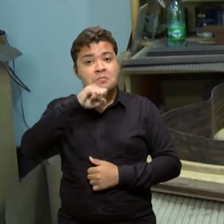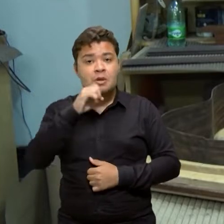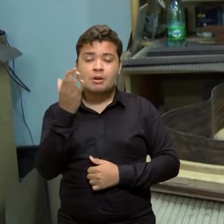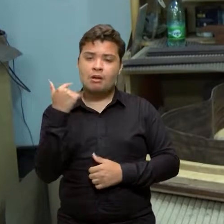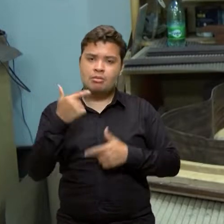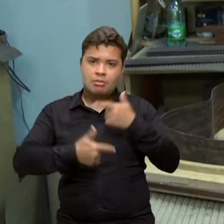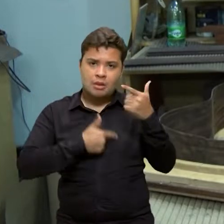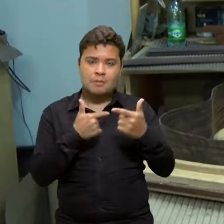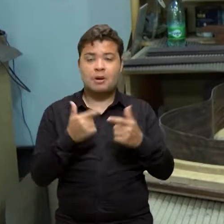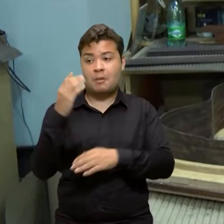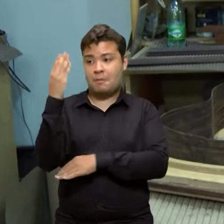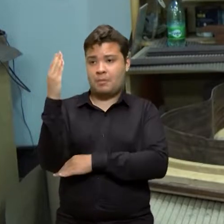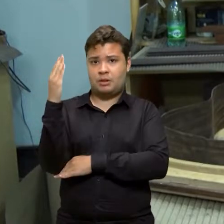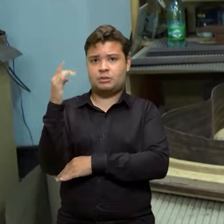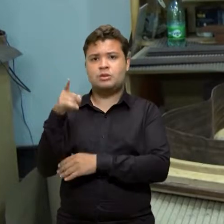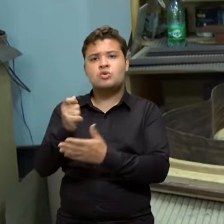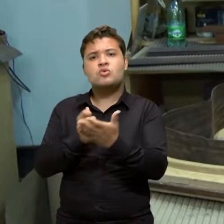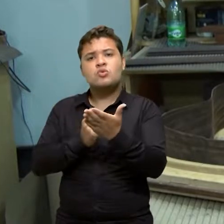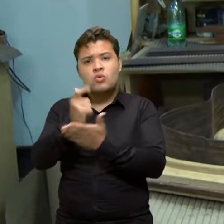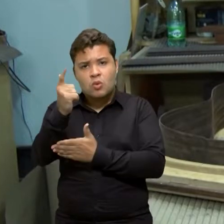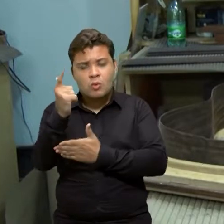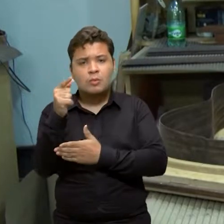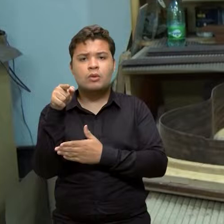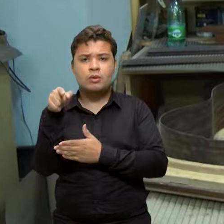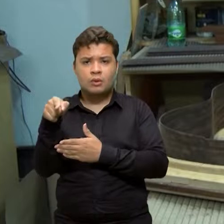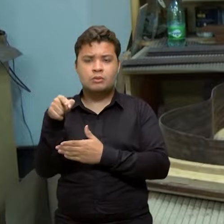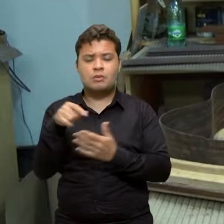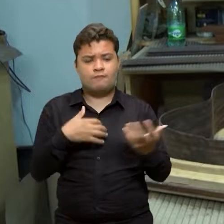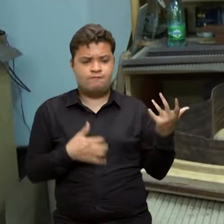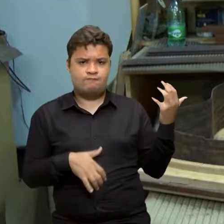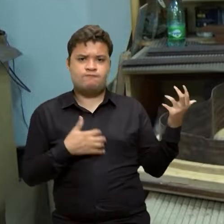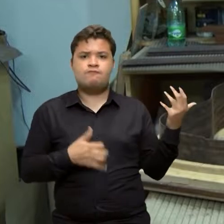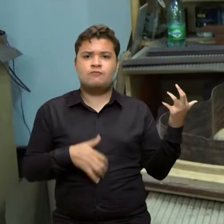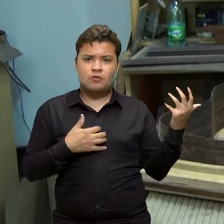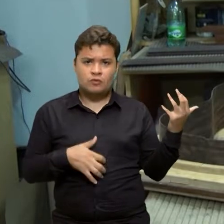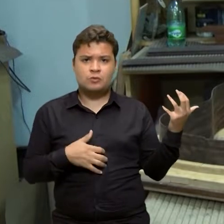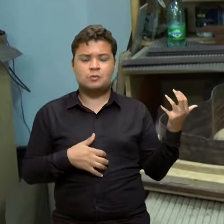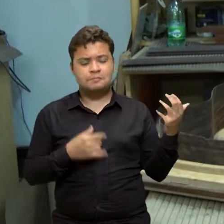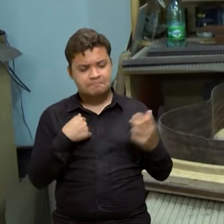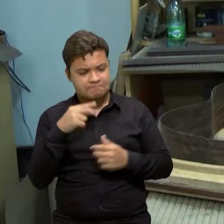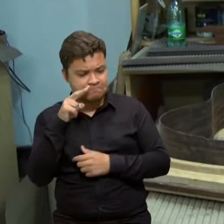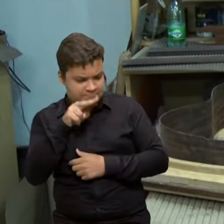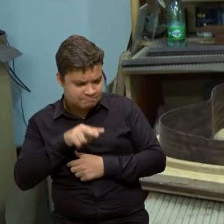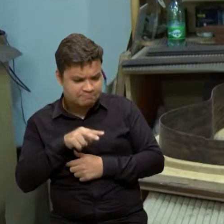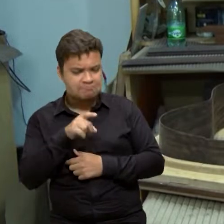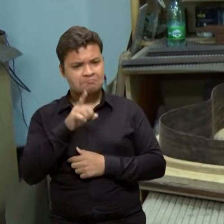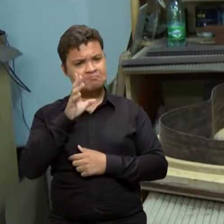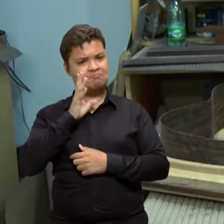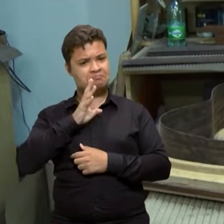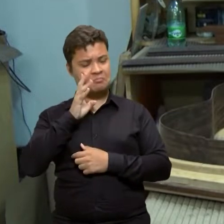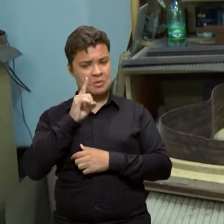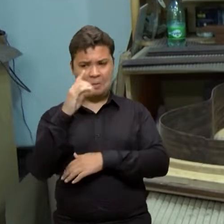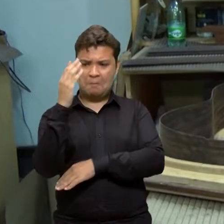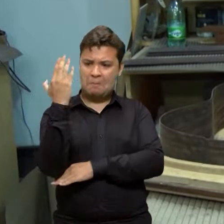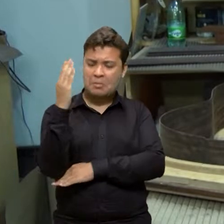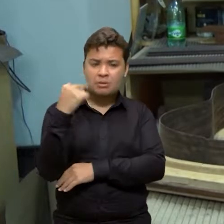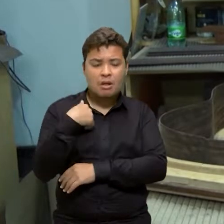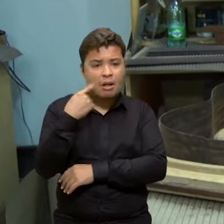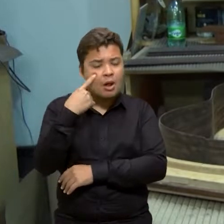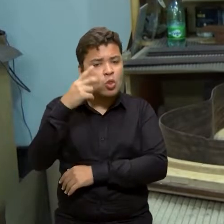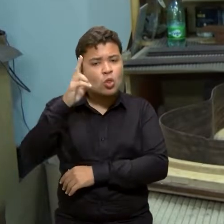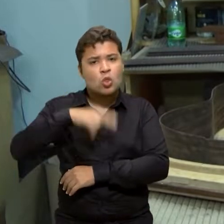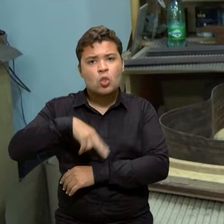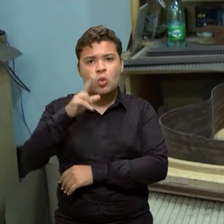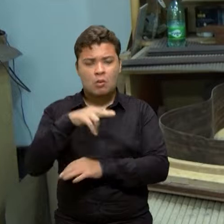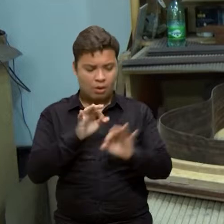comprou um violão de um luthier, e eu olhei aquele violão, vi, achei curioso já, um trabalho de madeira, eu nunca